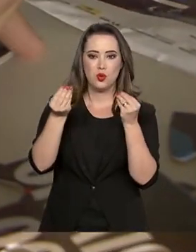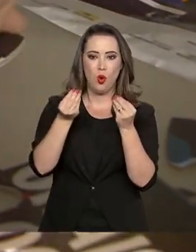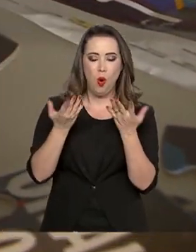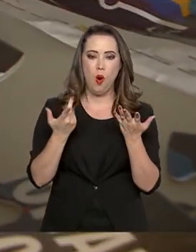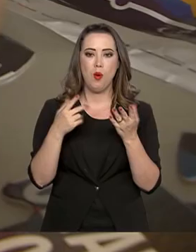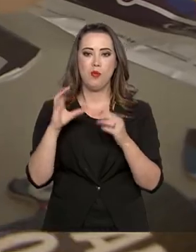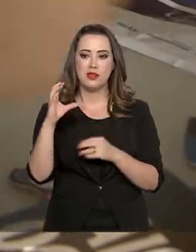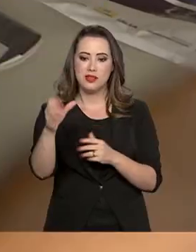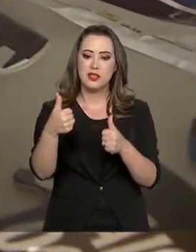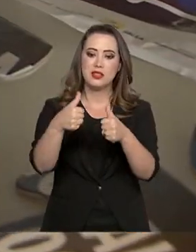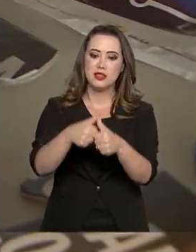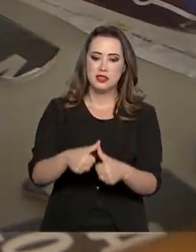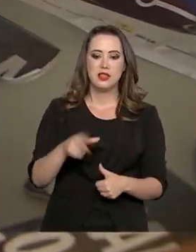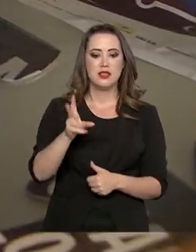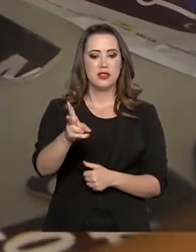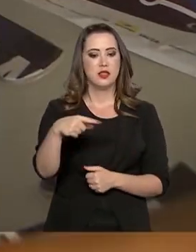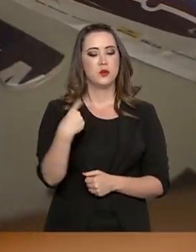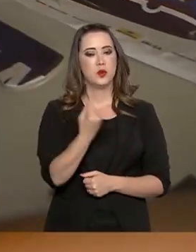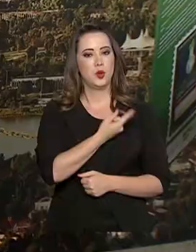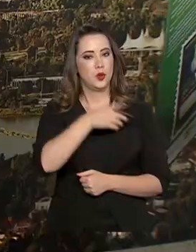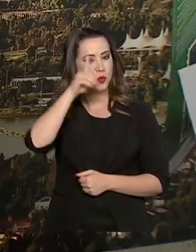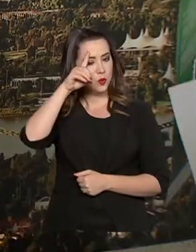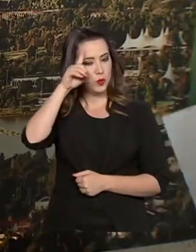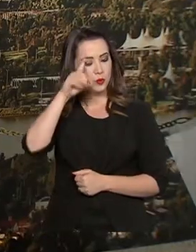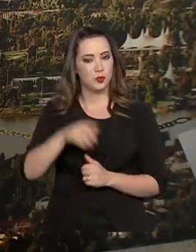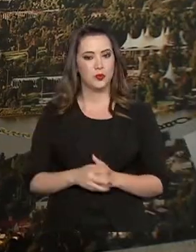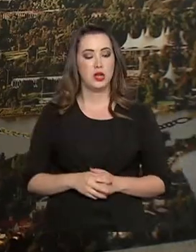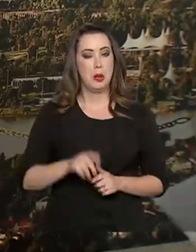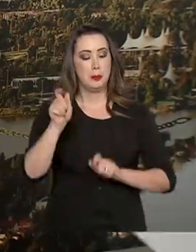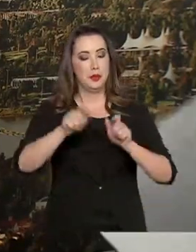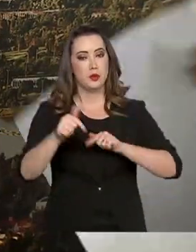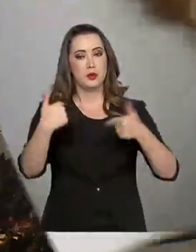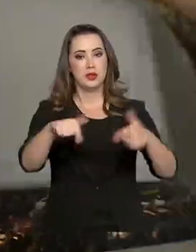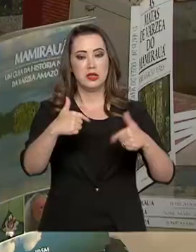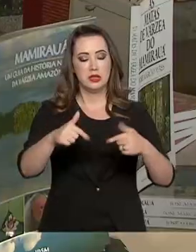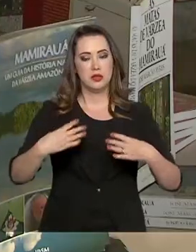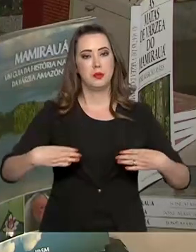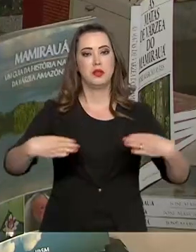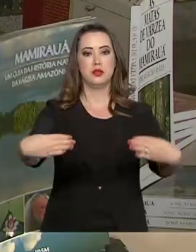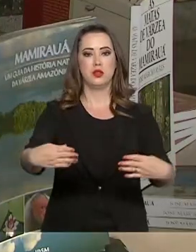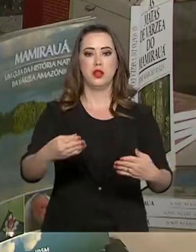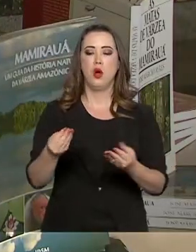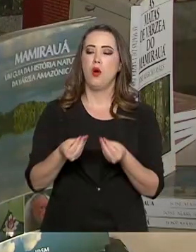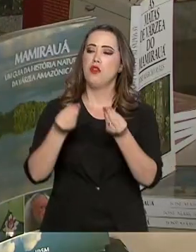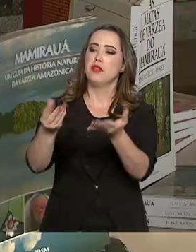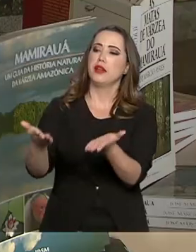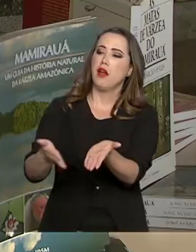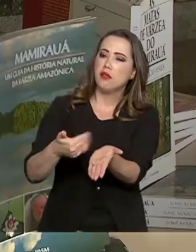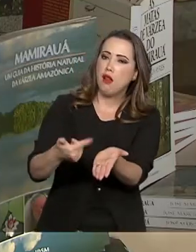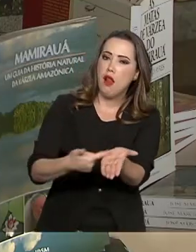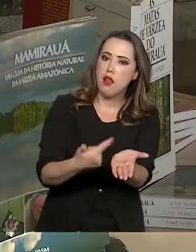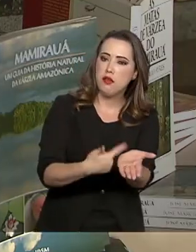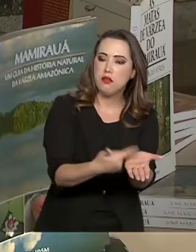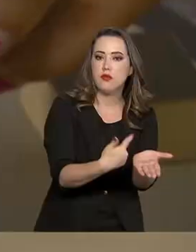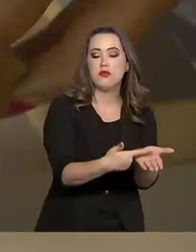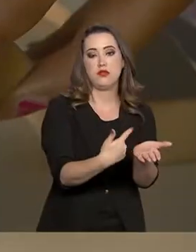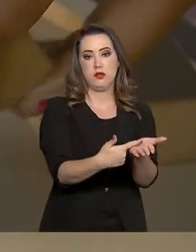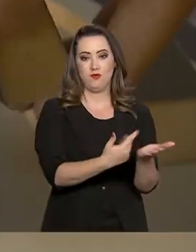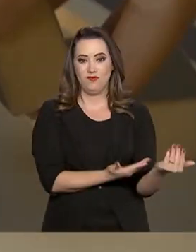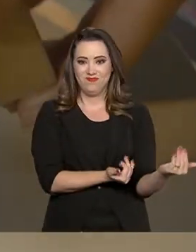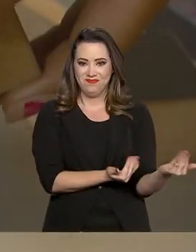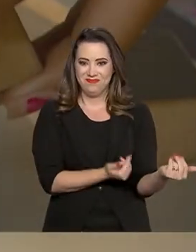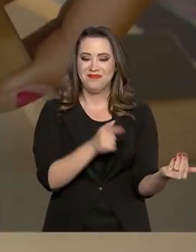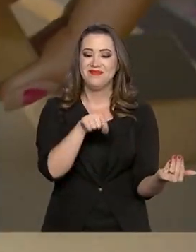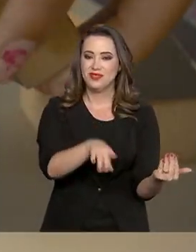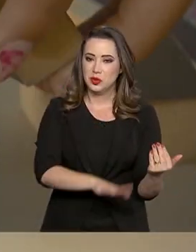ciência está presente no nosso dia a dia. Servidores do Ministério distribuíram livros infantis e infantos juvenis e